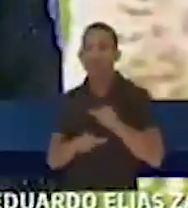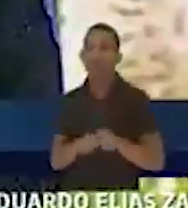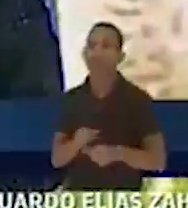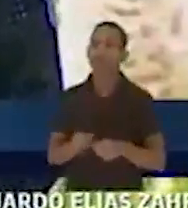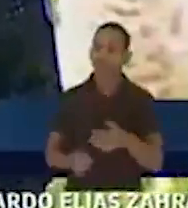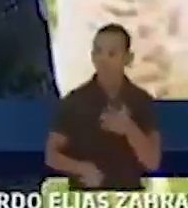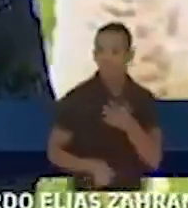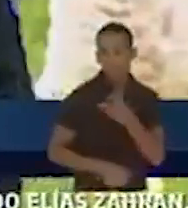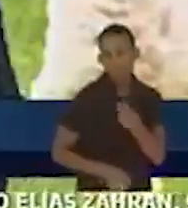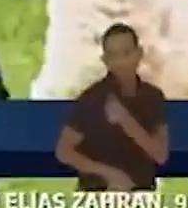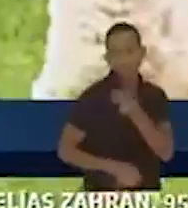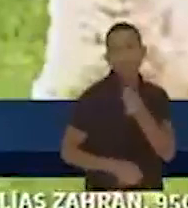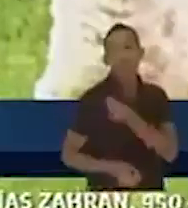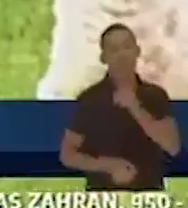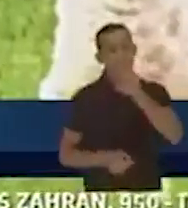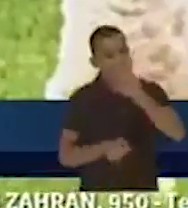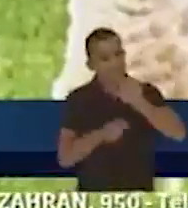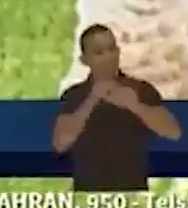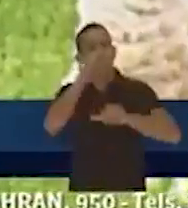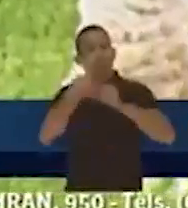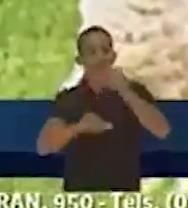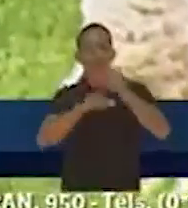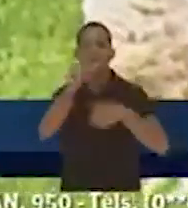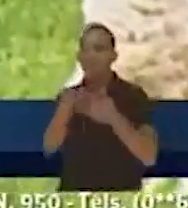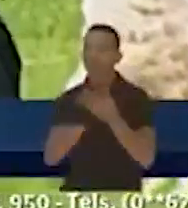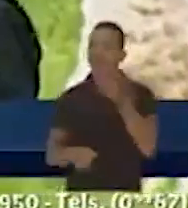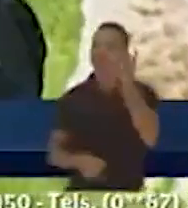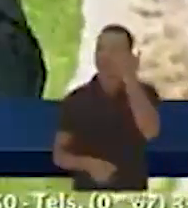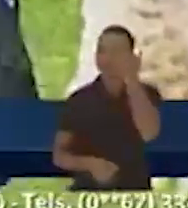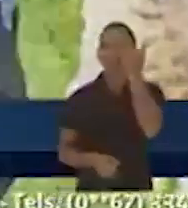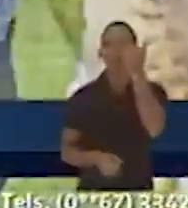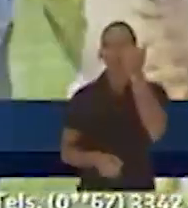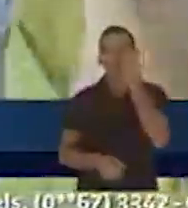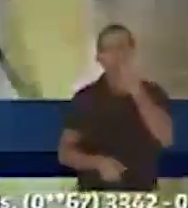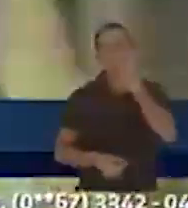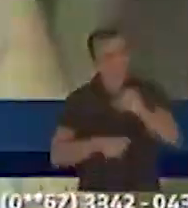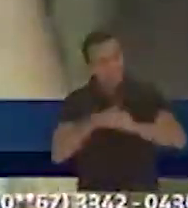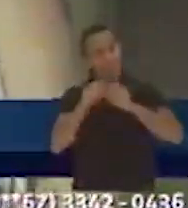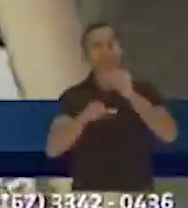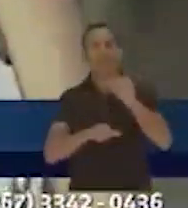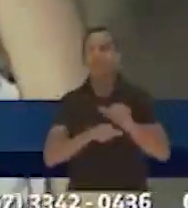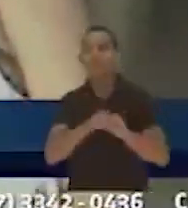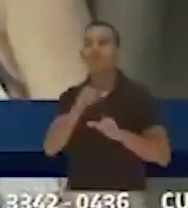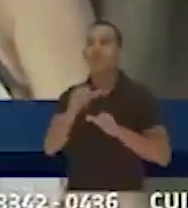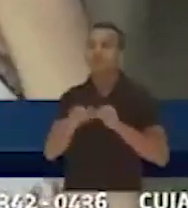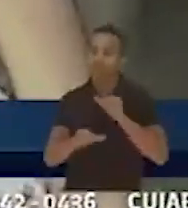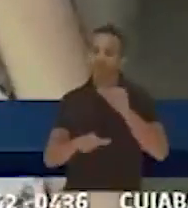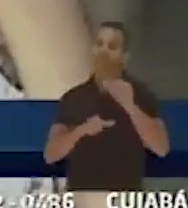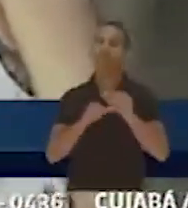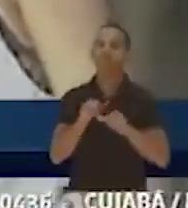mudar. Vai mudar, eu sei que a minha vida vai